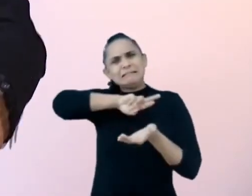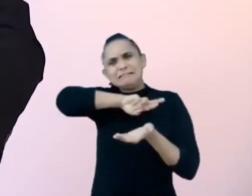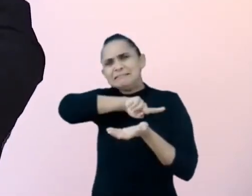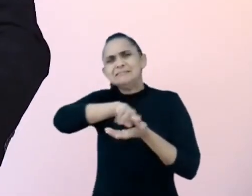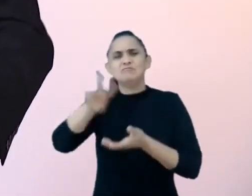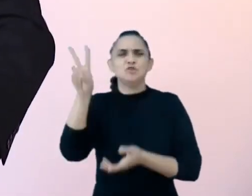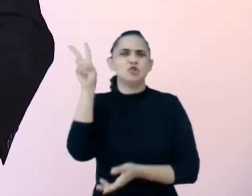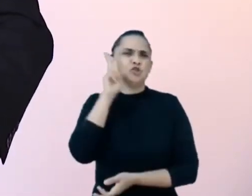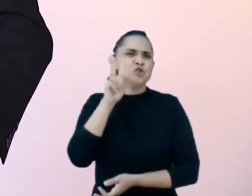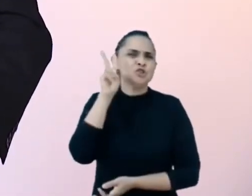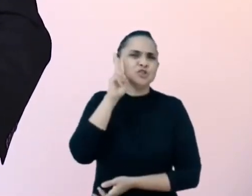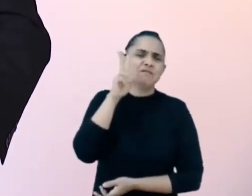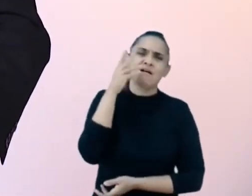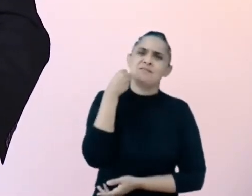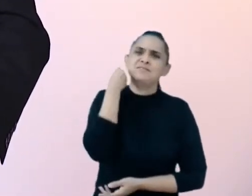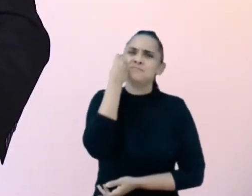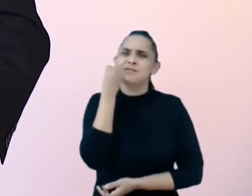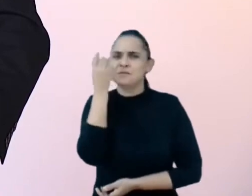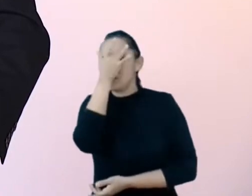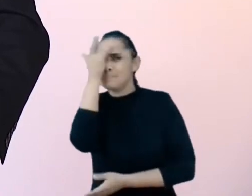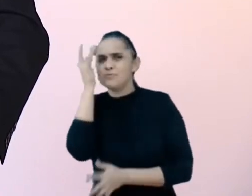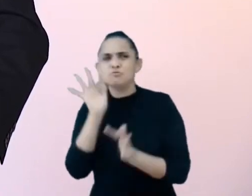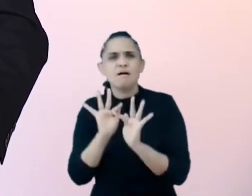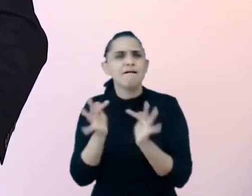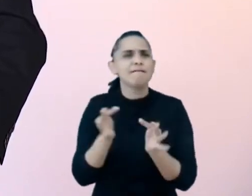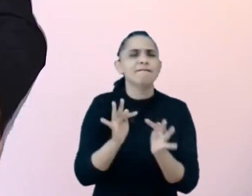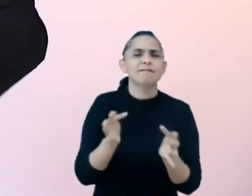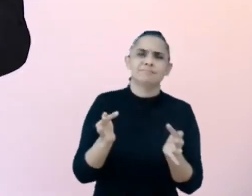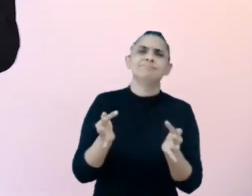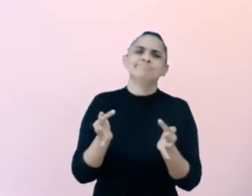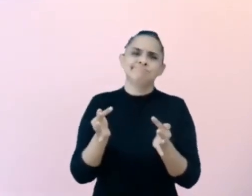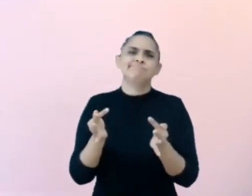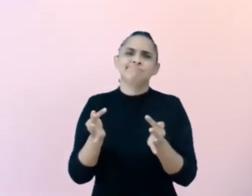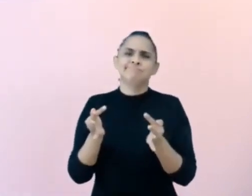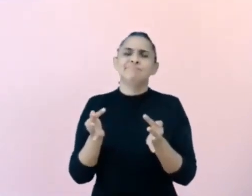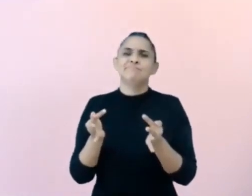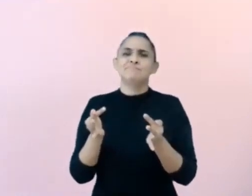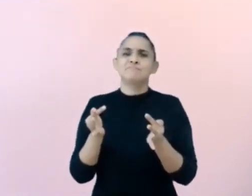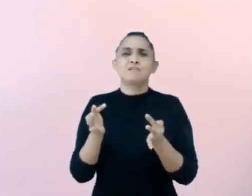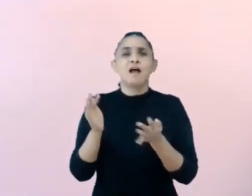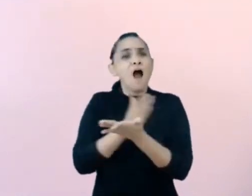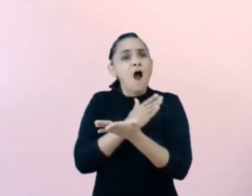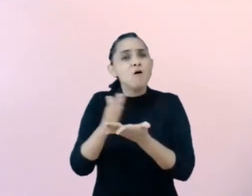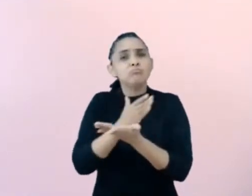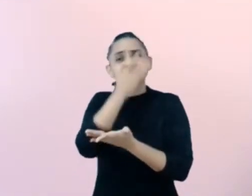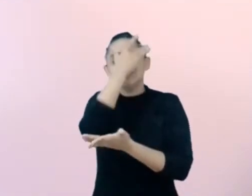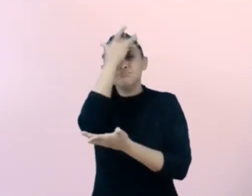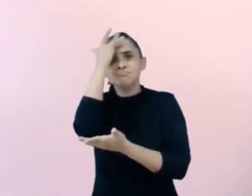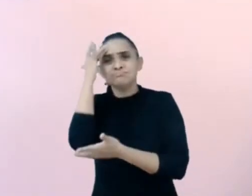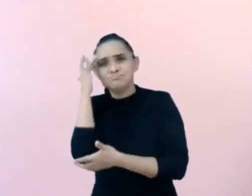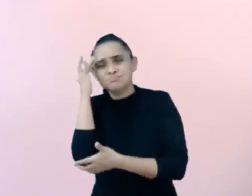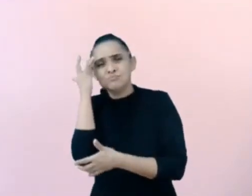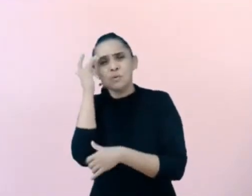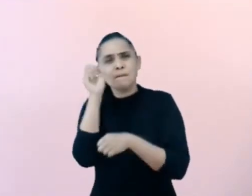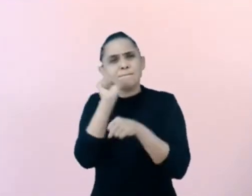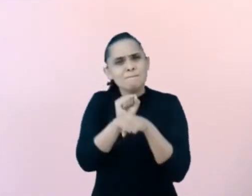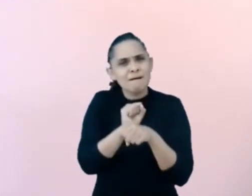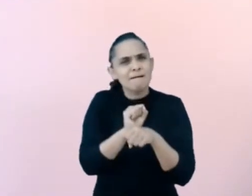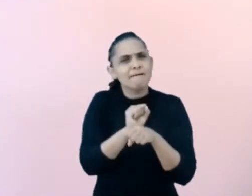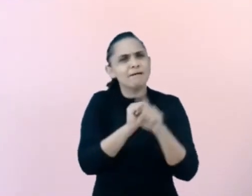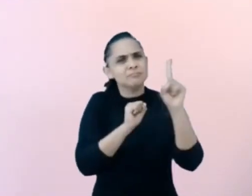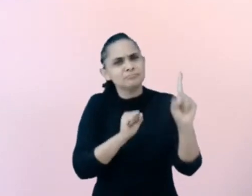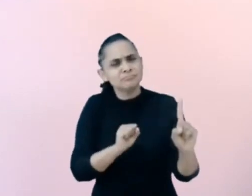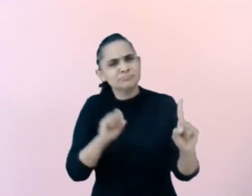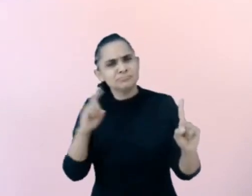mais simples, pessoas mais humildes, que alguns irmãos pararam para dar atenção